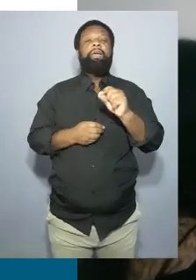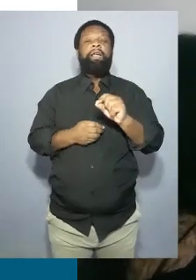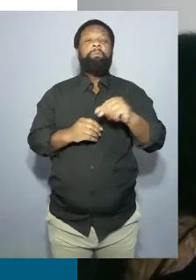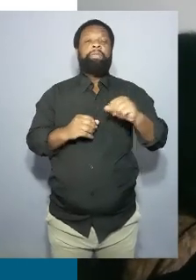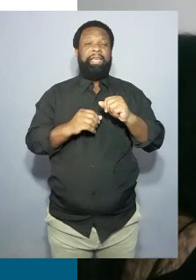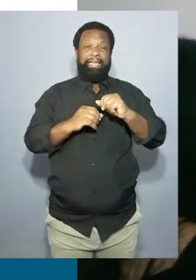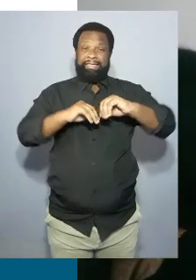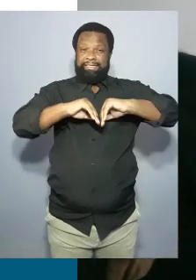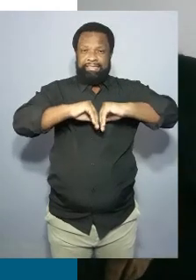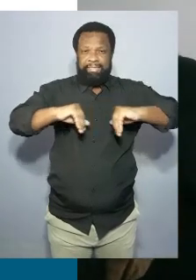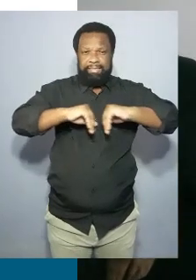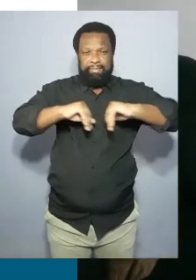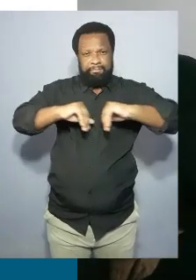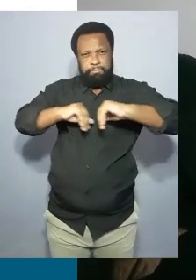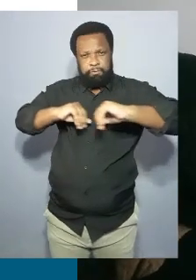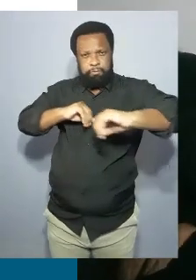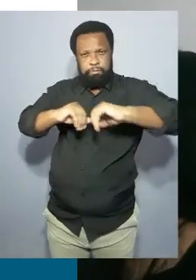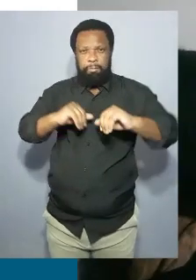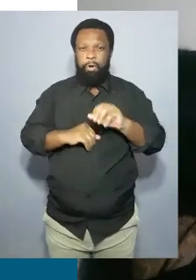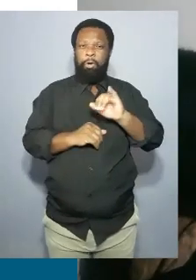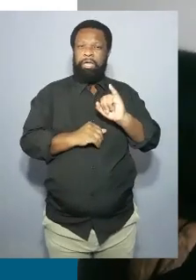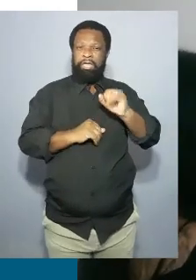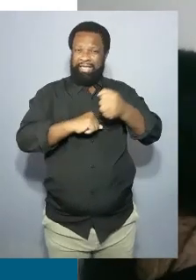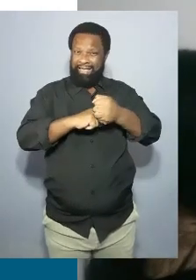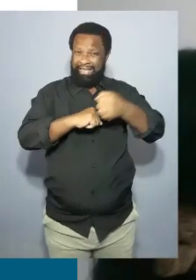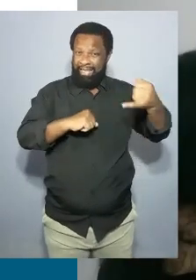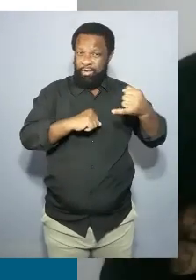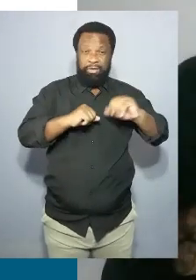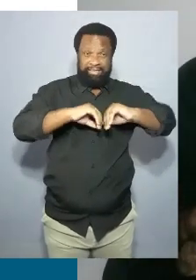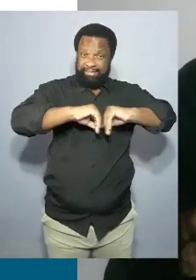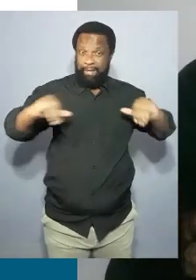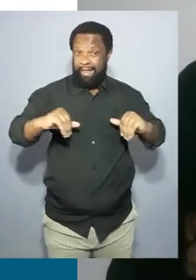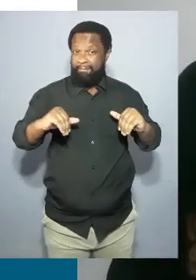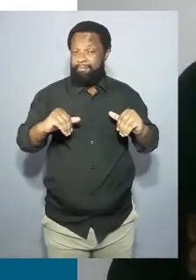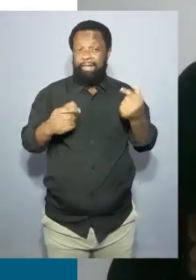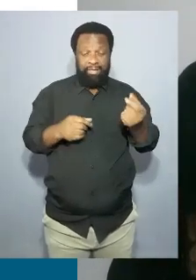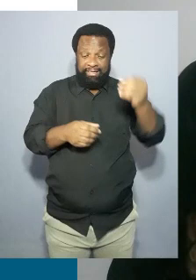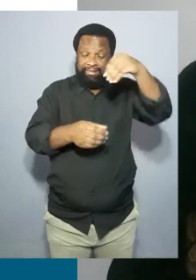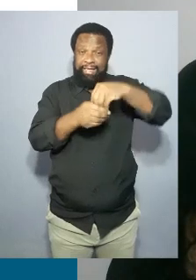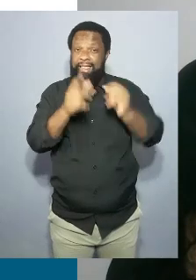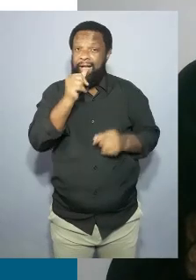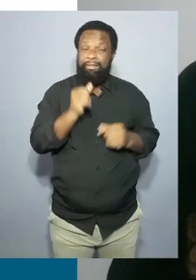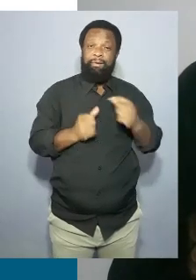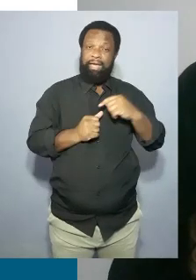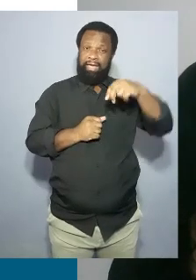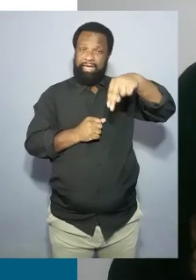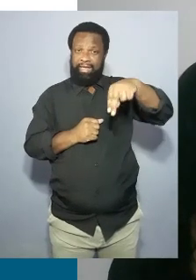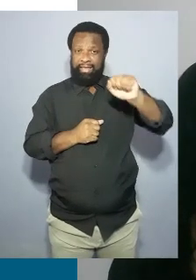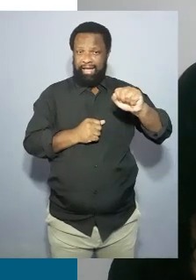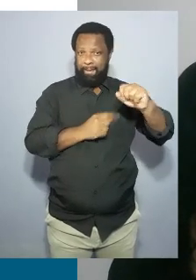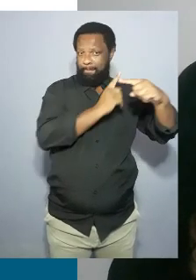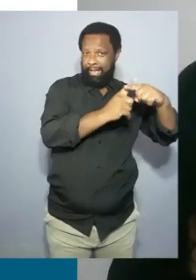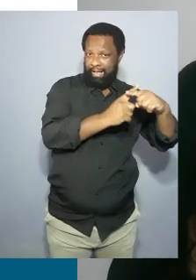Nós separamos os íons. Então, em água, o que vai existir é Na+,